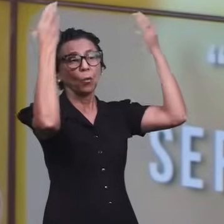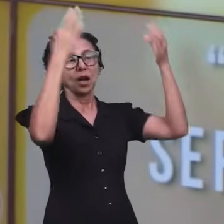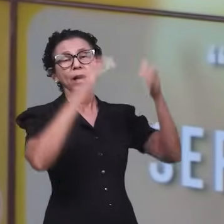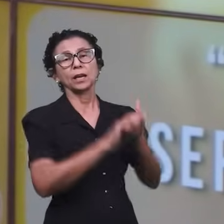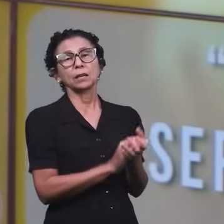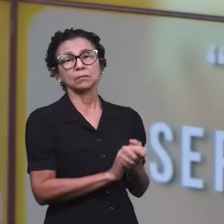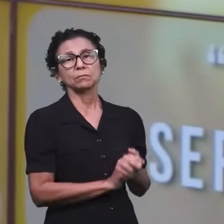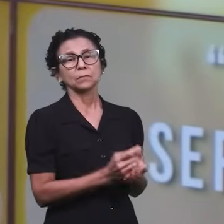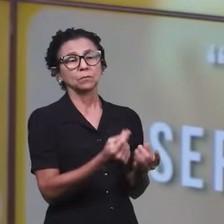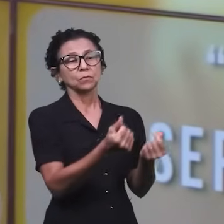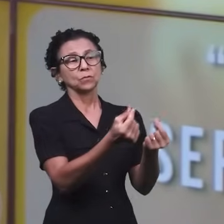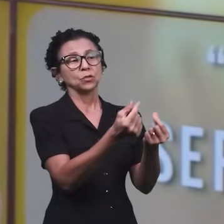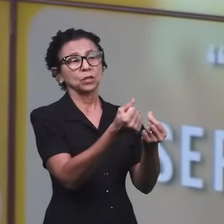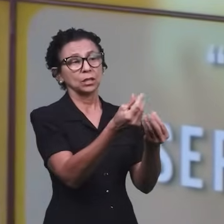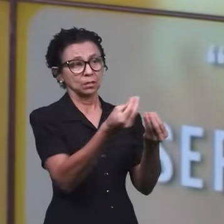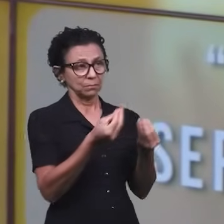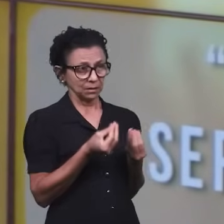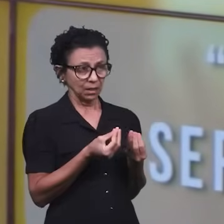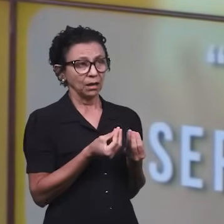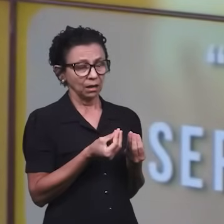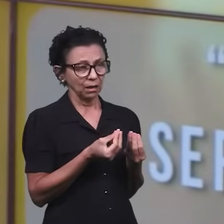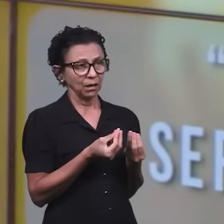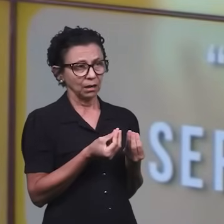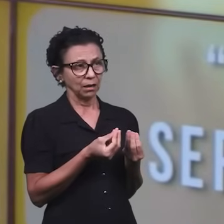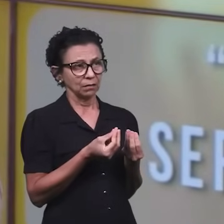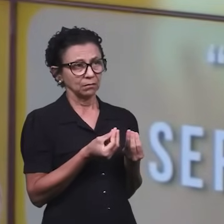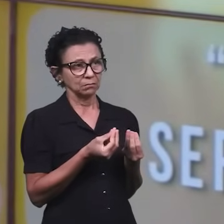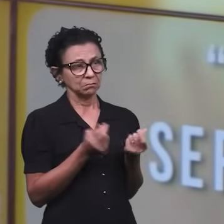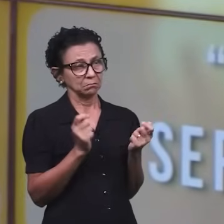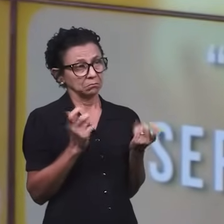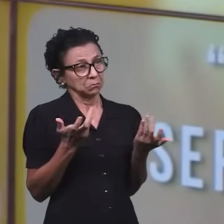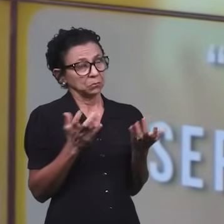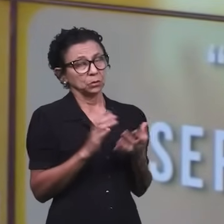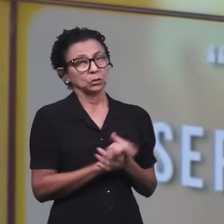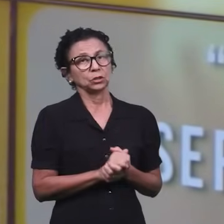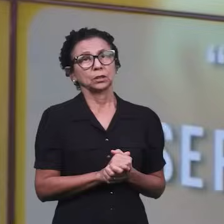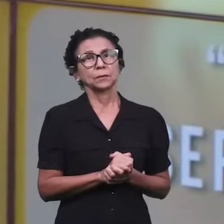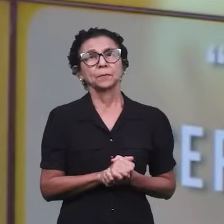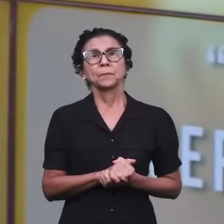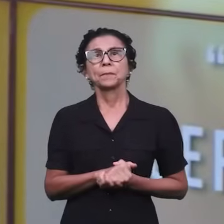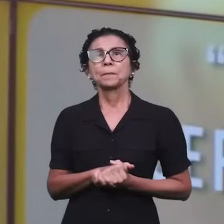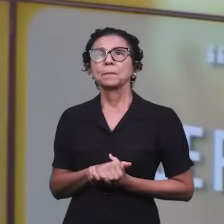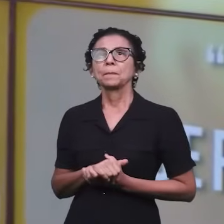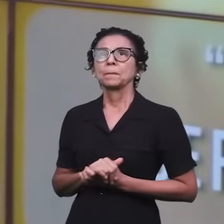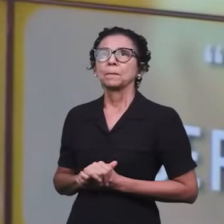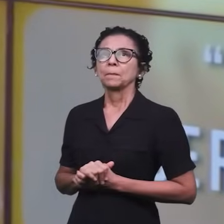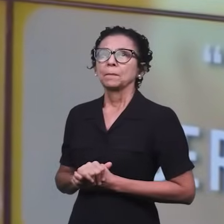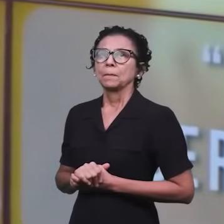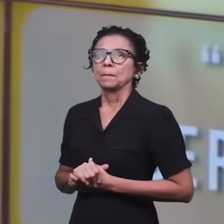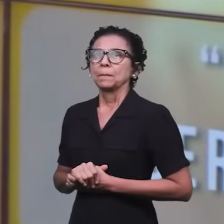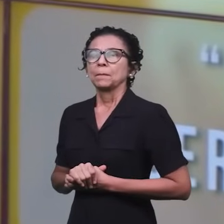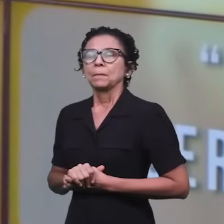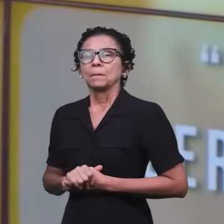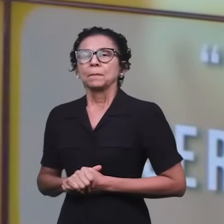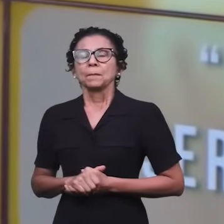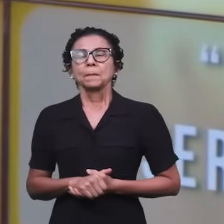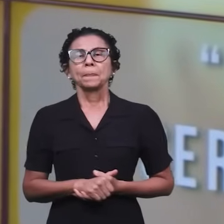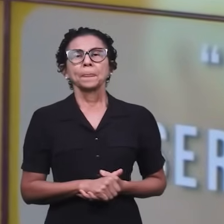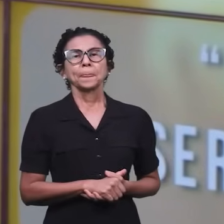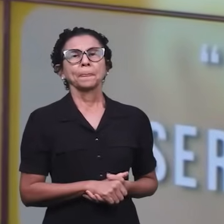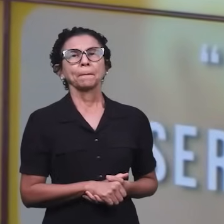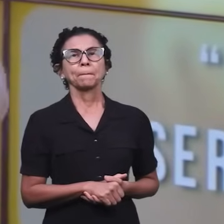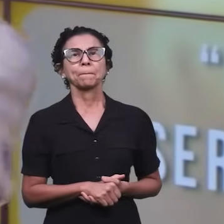É verdade. Não é? Ela poderia ter pedido duas coisas pela vida dela. Olha, no dia do juízo, quando chegar a destruição da